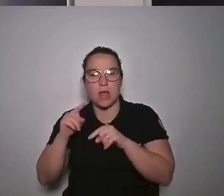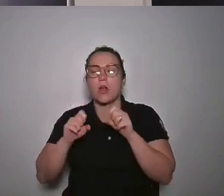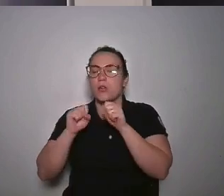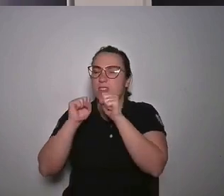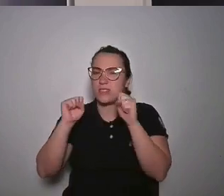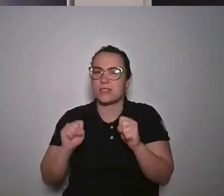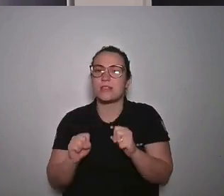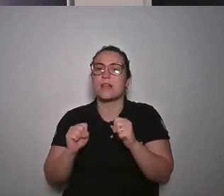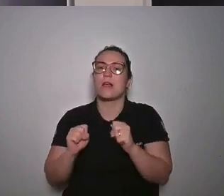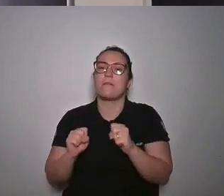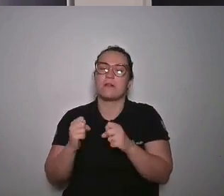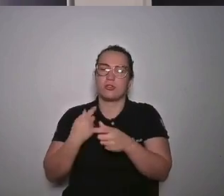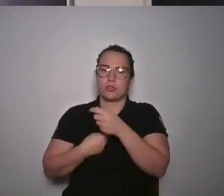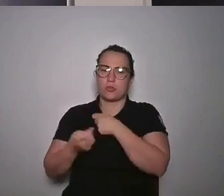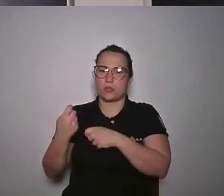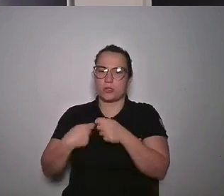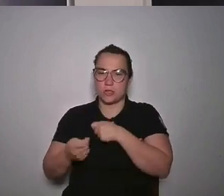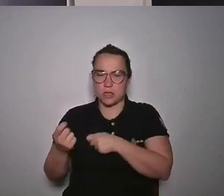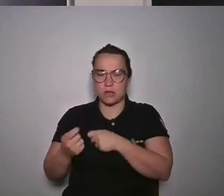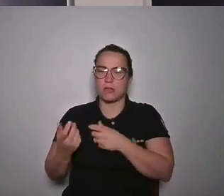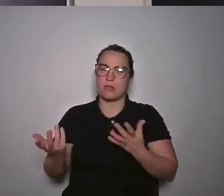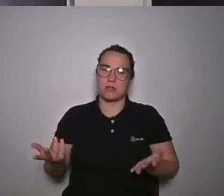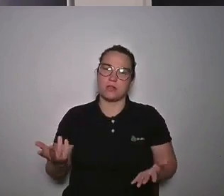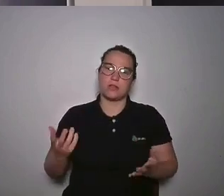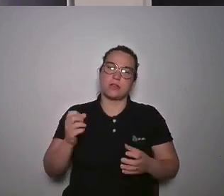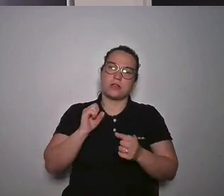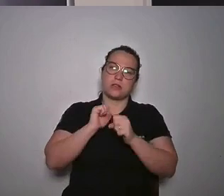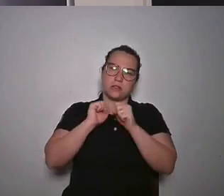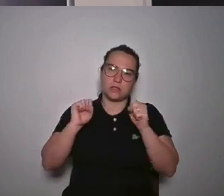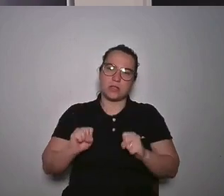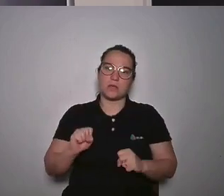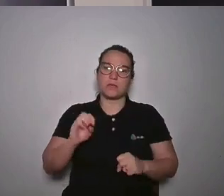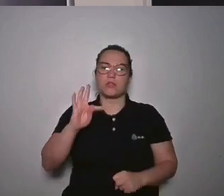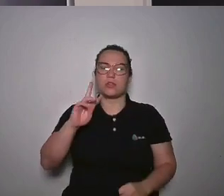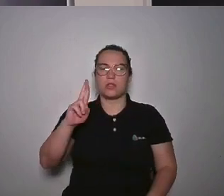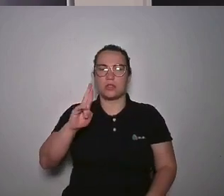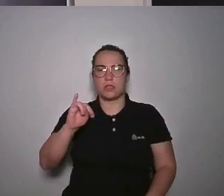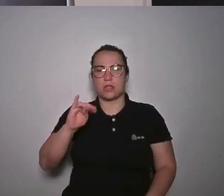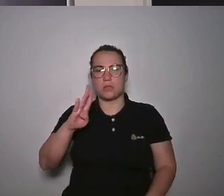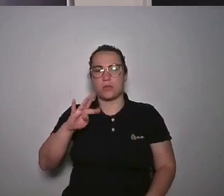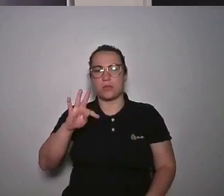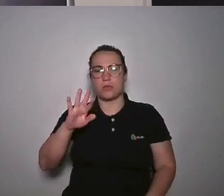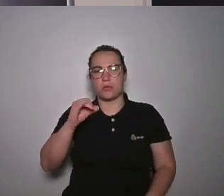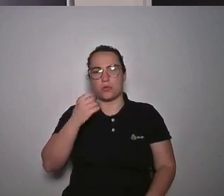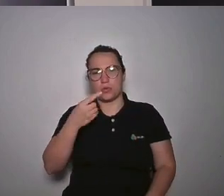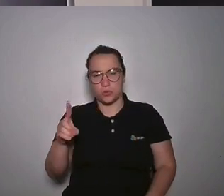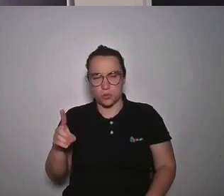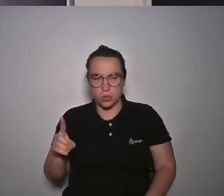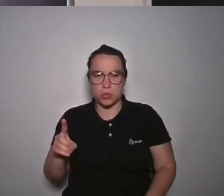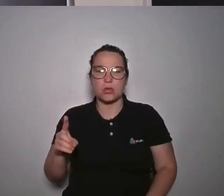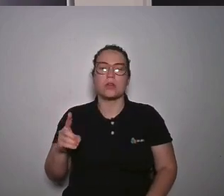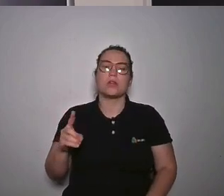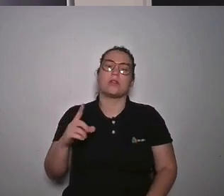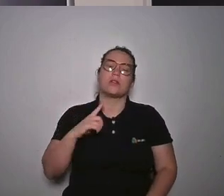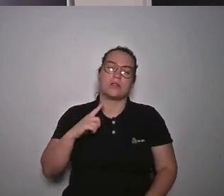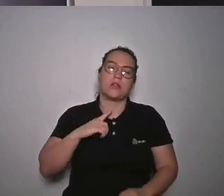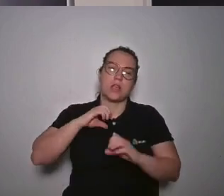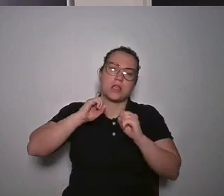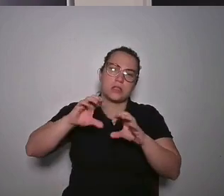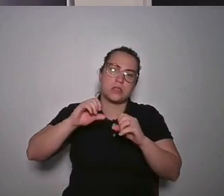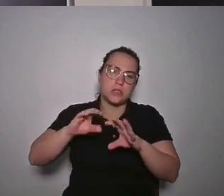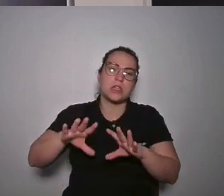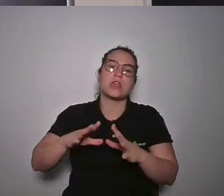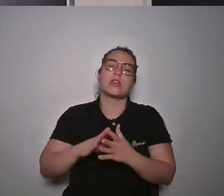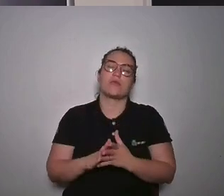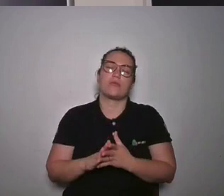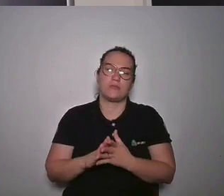de Administração de Frota, Sistema Municipal de Tributação, de Fiscalização, Sistema Municipal de Ensino Fundamental